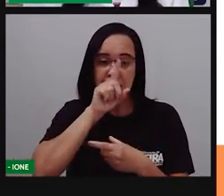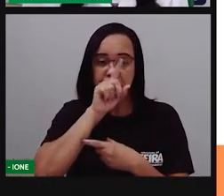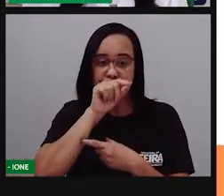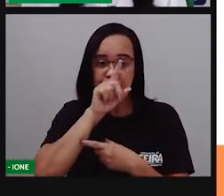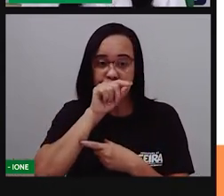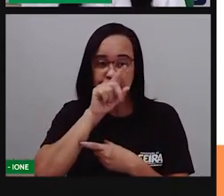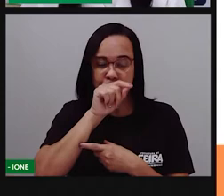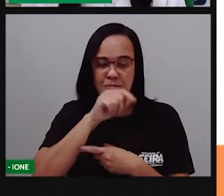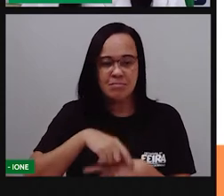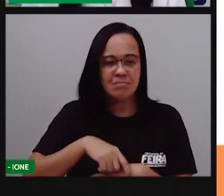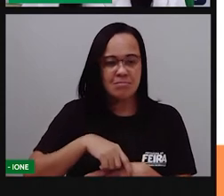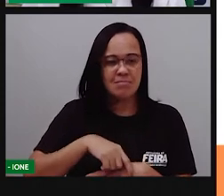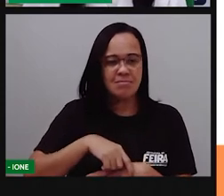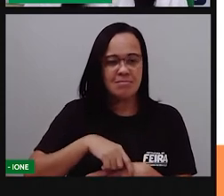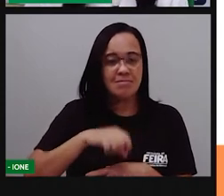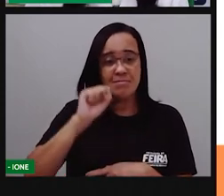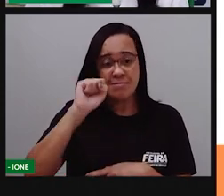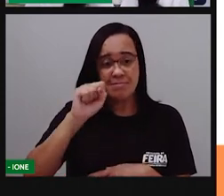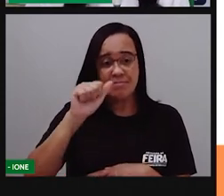você sabia